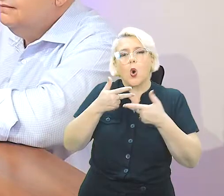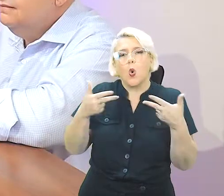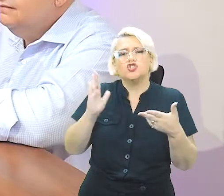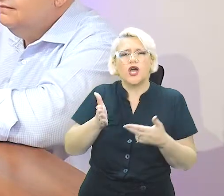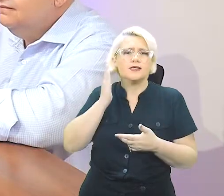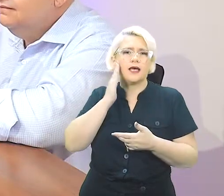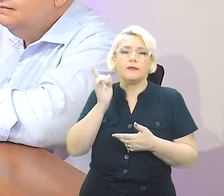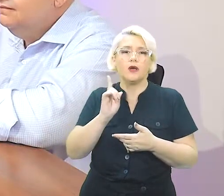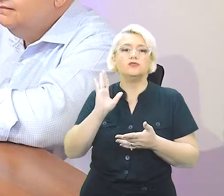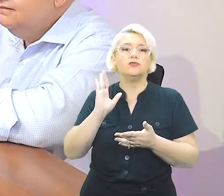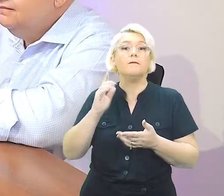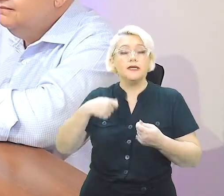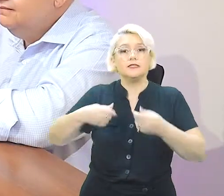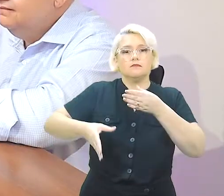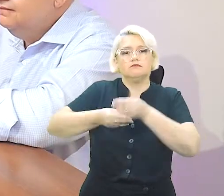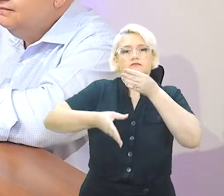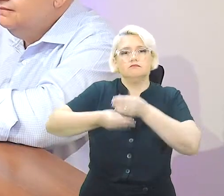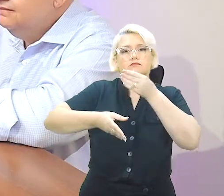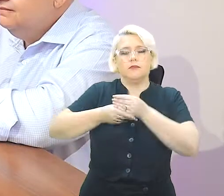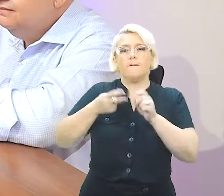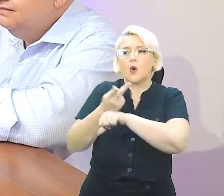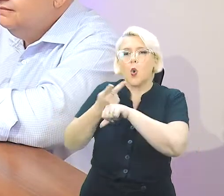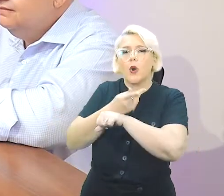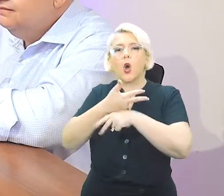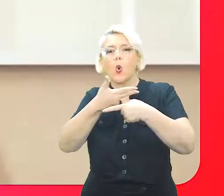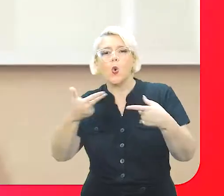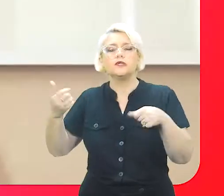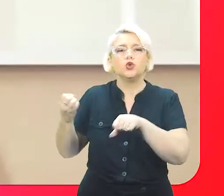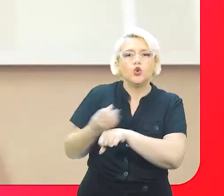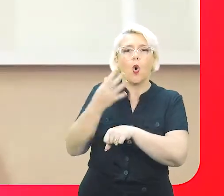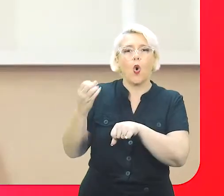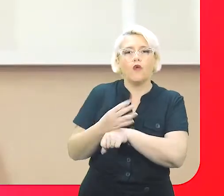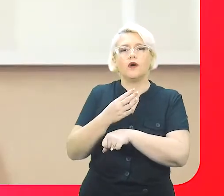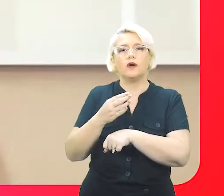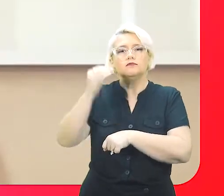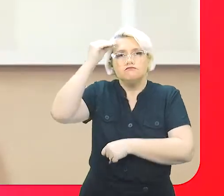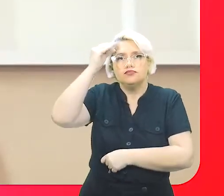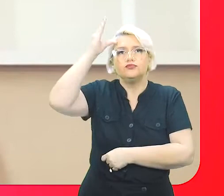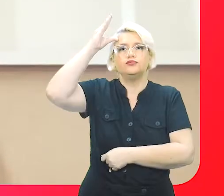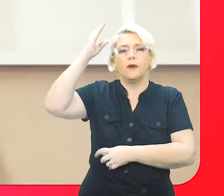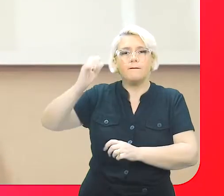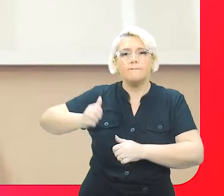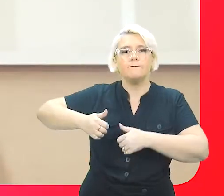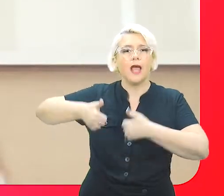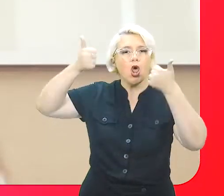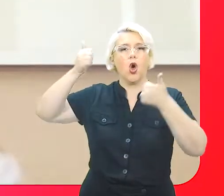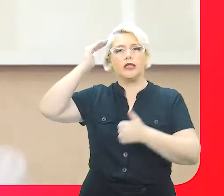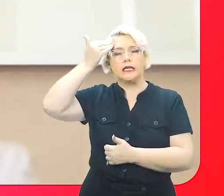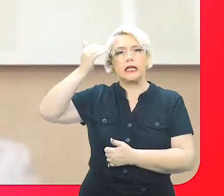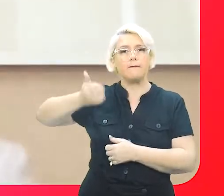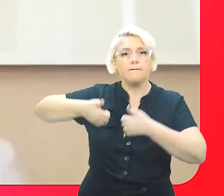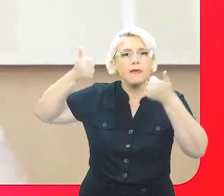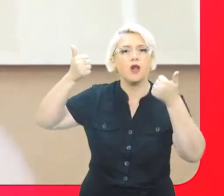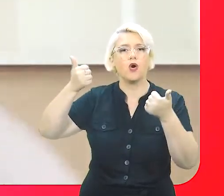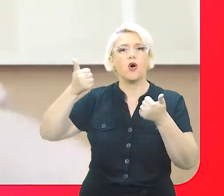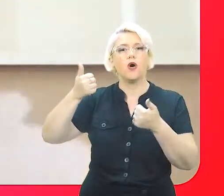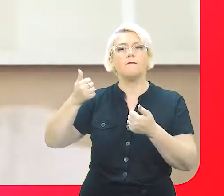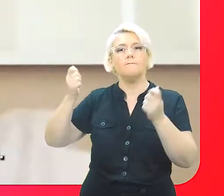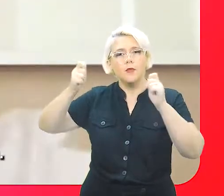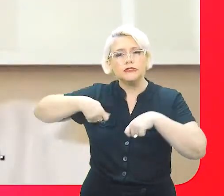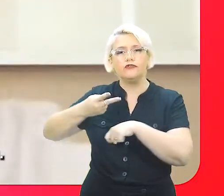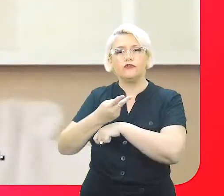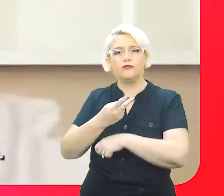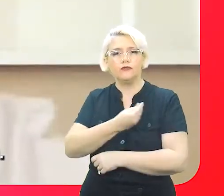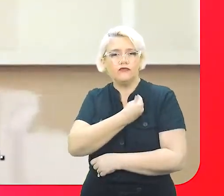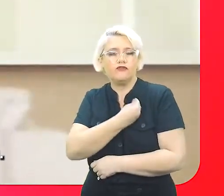porque isso já era passado. A gente ia se procurar conhecer mais, entender mais, para poder viver